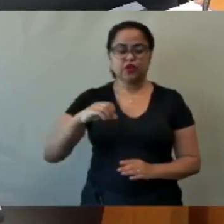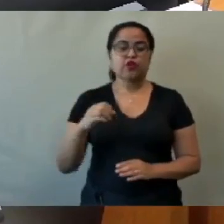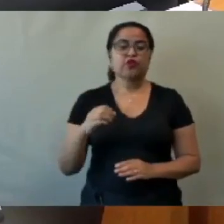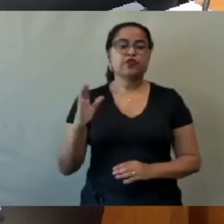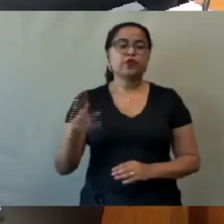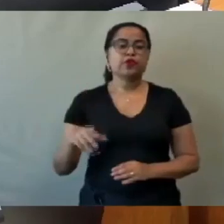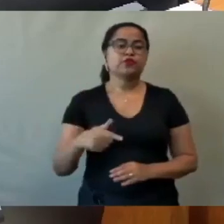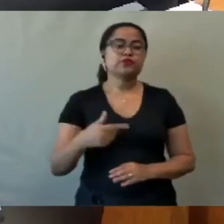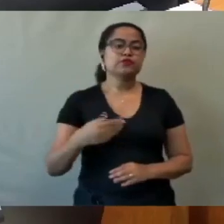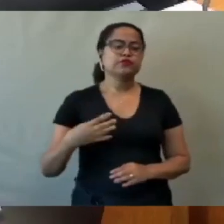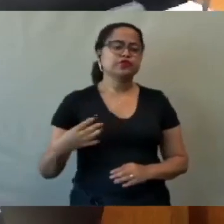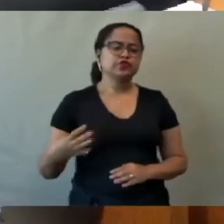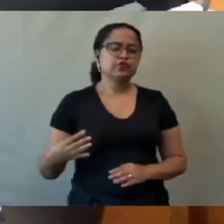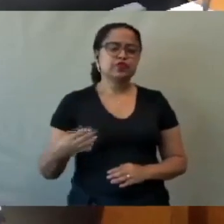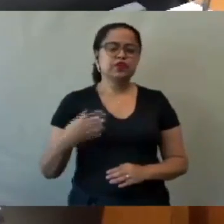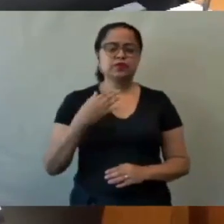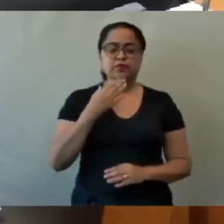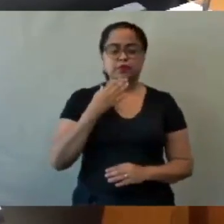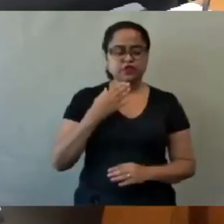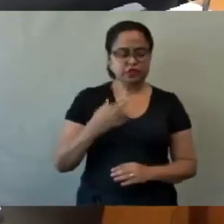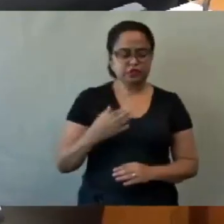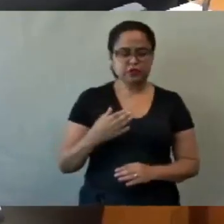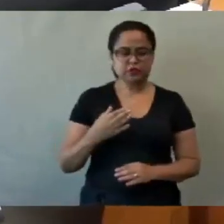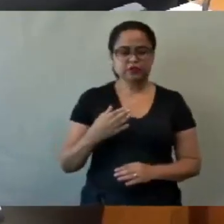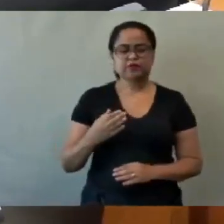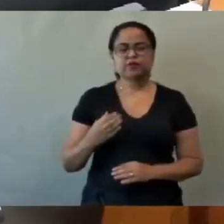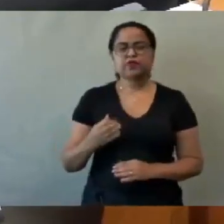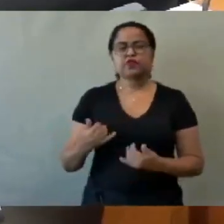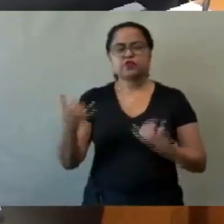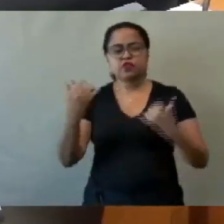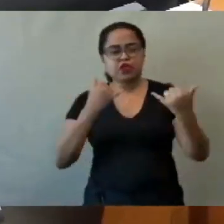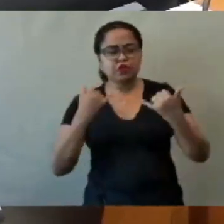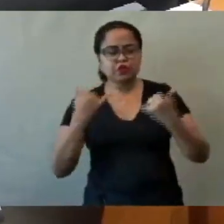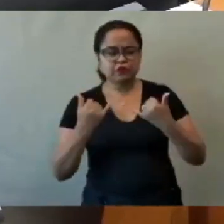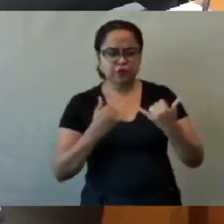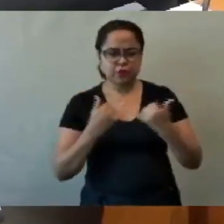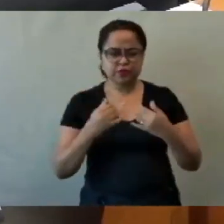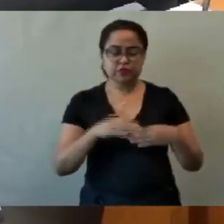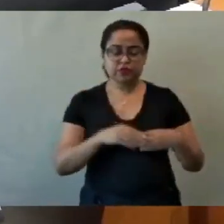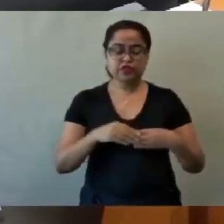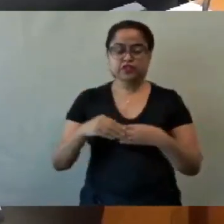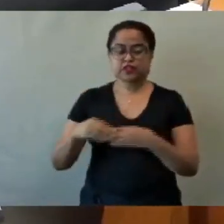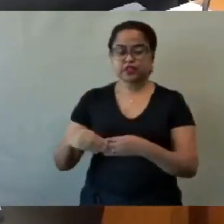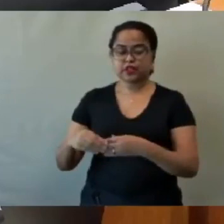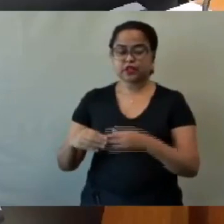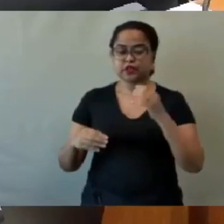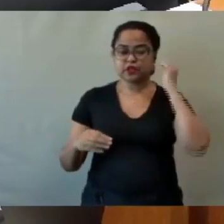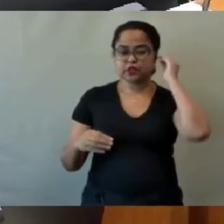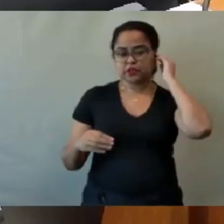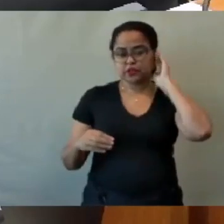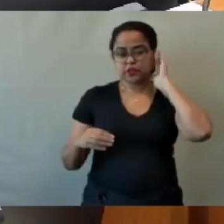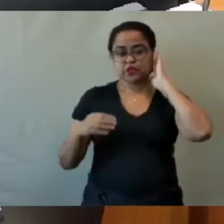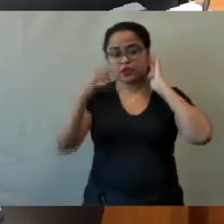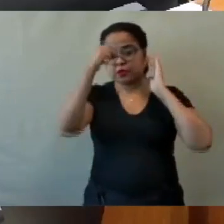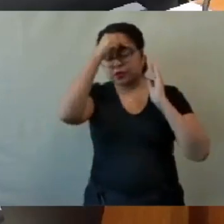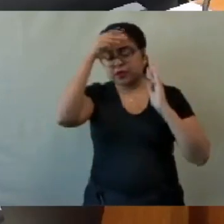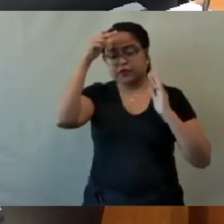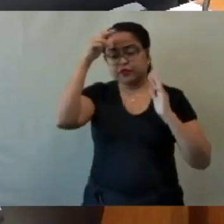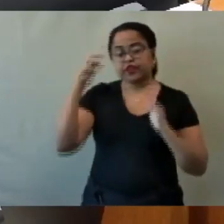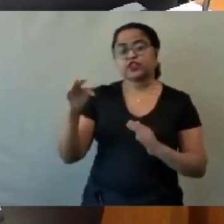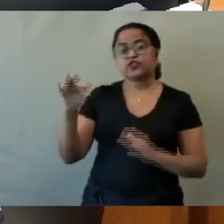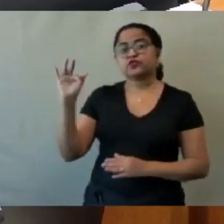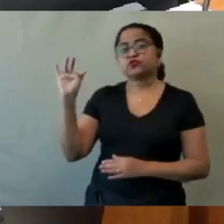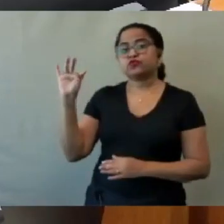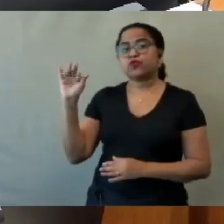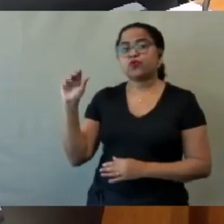789/2024. Solicitação, pedido de informação. Destinatário, prefeito de Belo Horizonte,